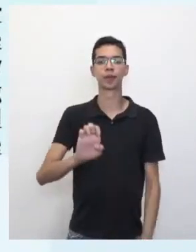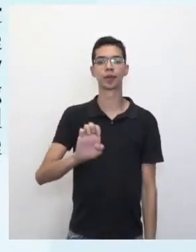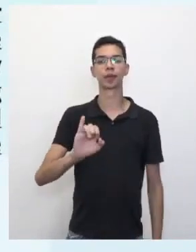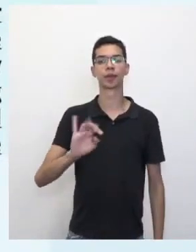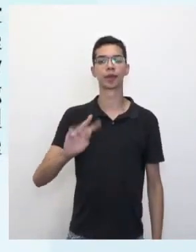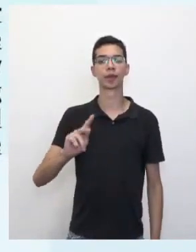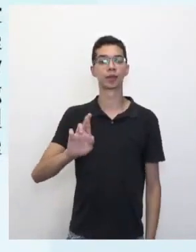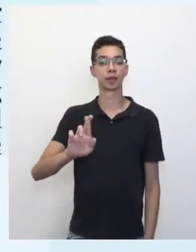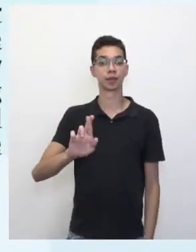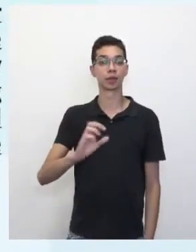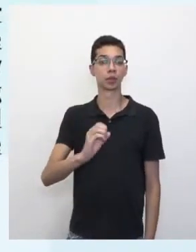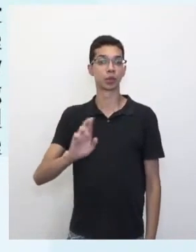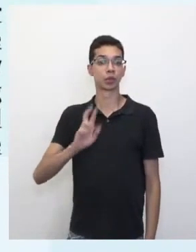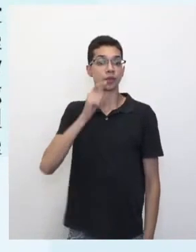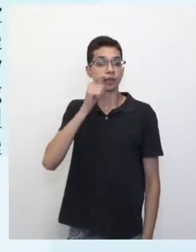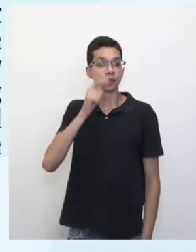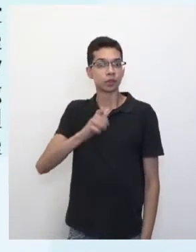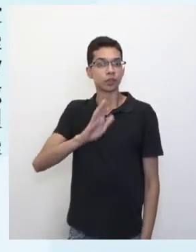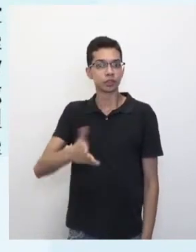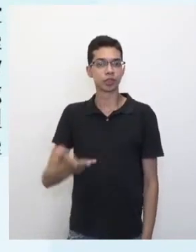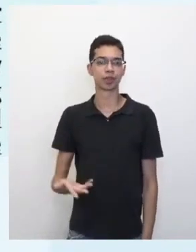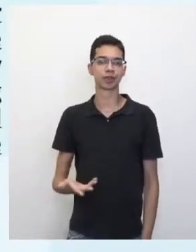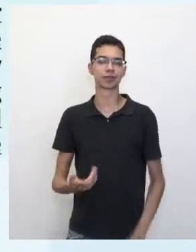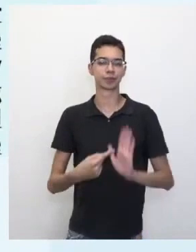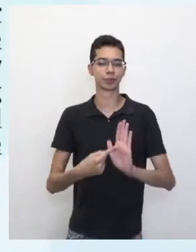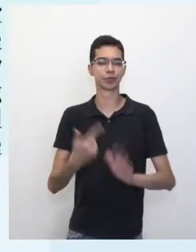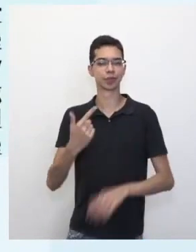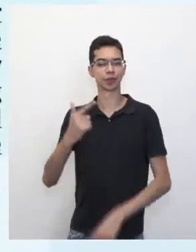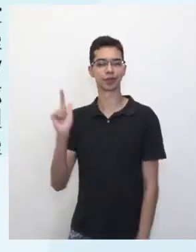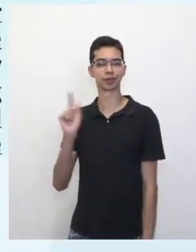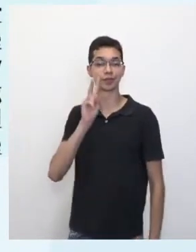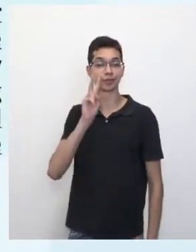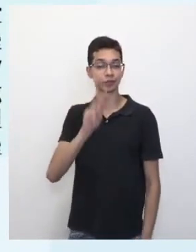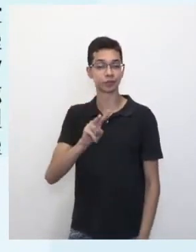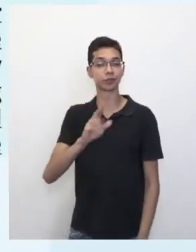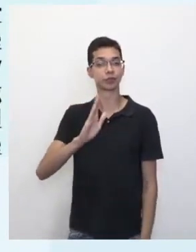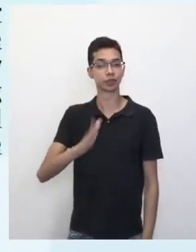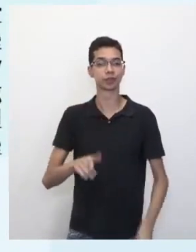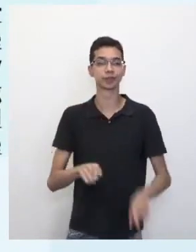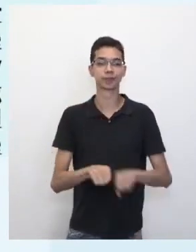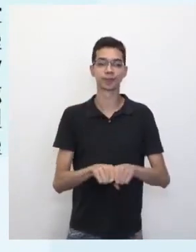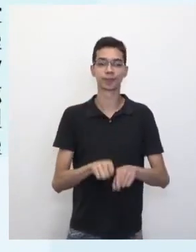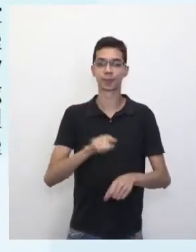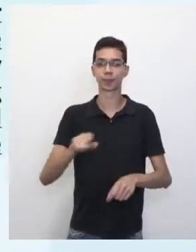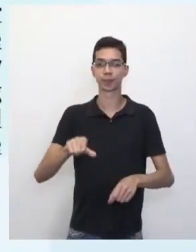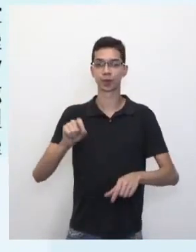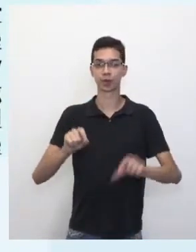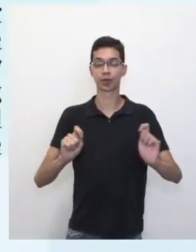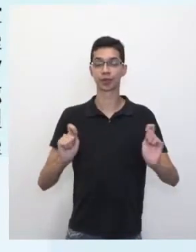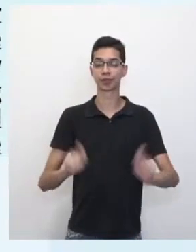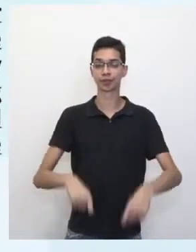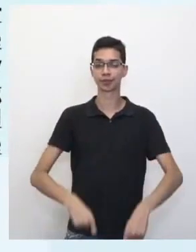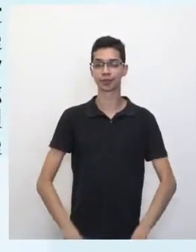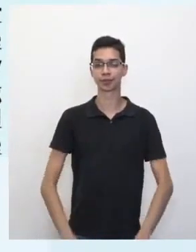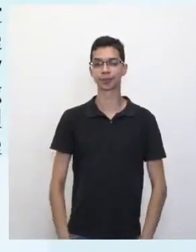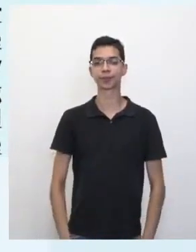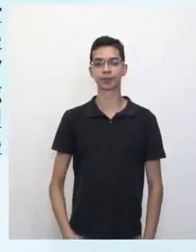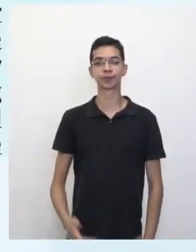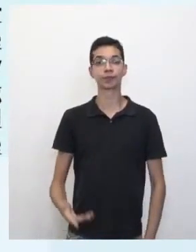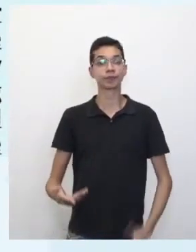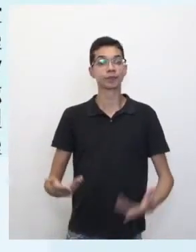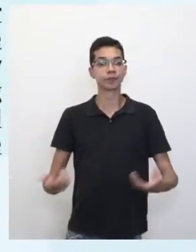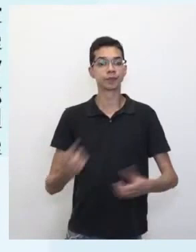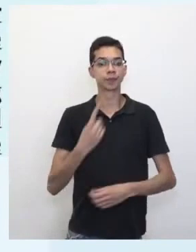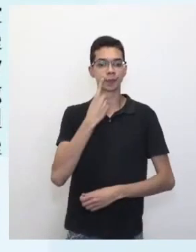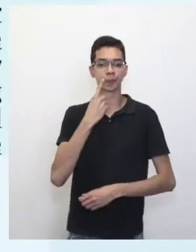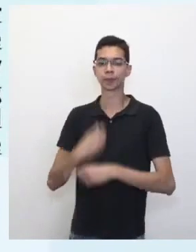né? Either or, a gente acabou de mostrar aí para vocês as opções. Então, tá aí para vocês,